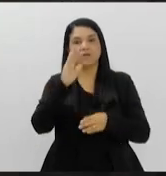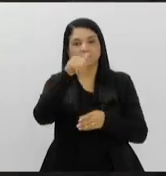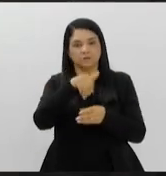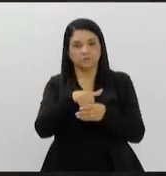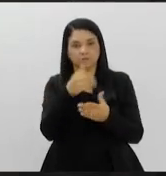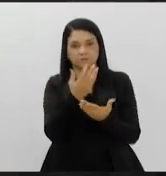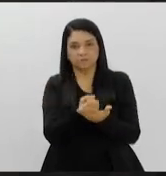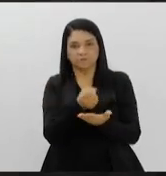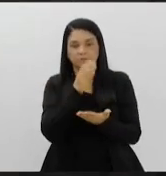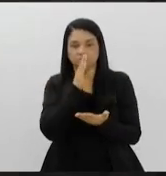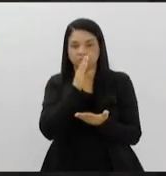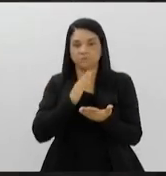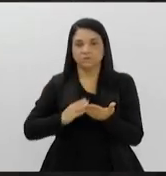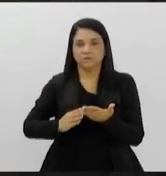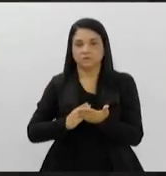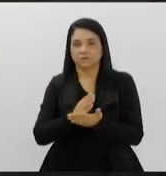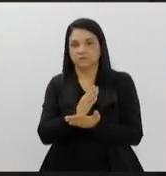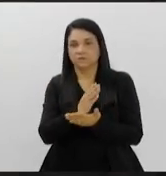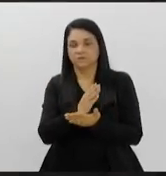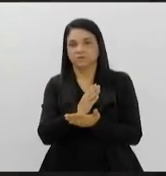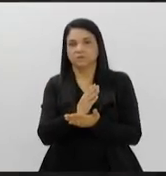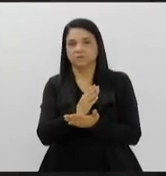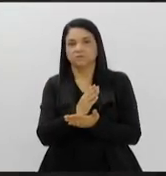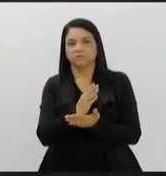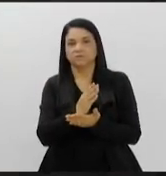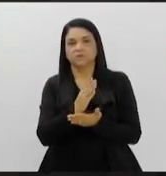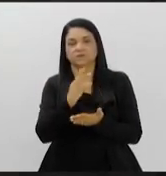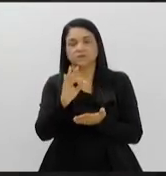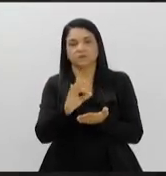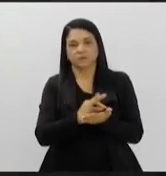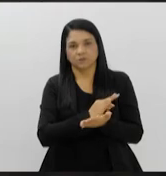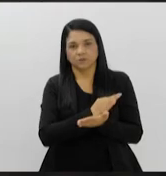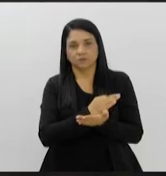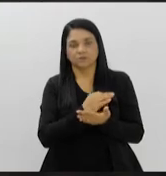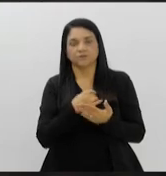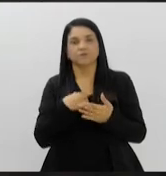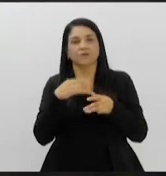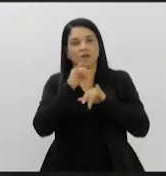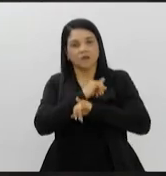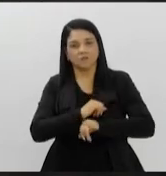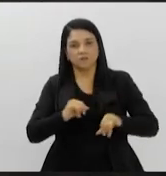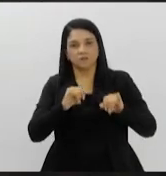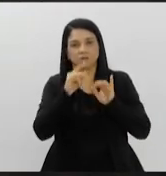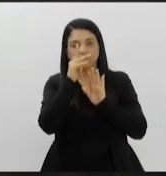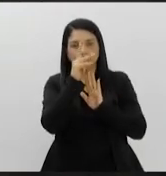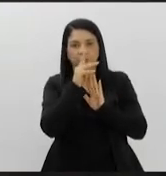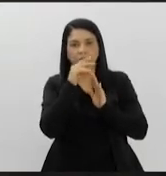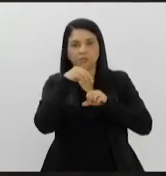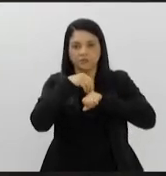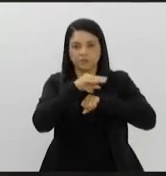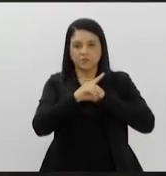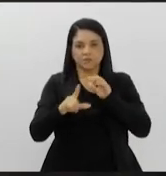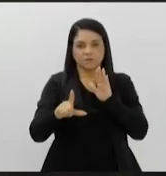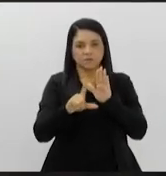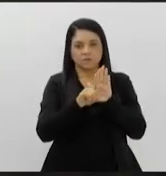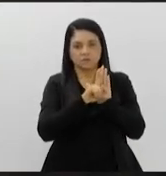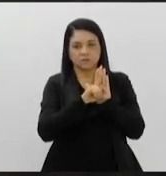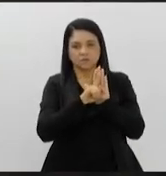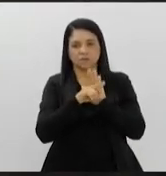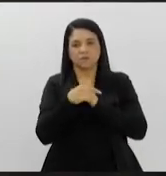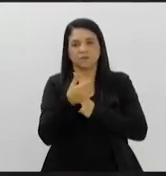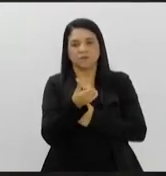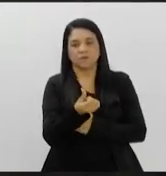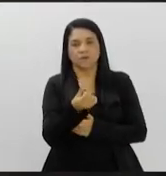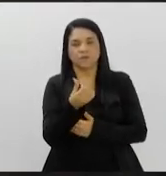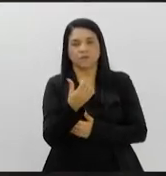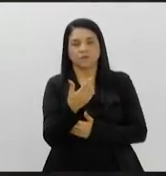senhores que aprovam, permaneçam como estão. Aprovado, vai à promulgação. Anuncio, indicação legislativa número